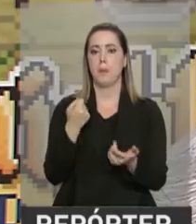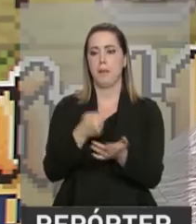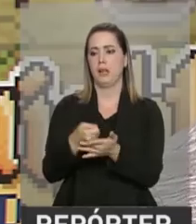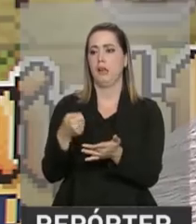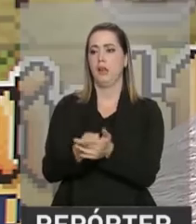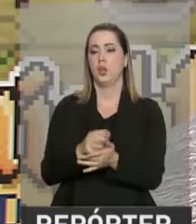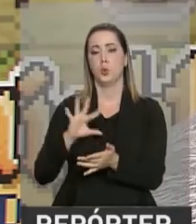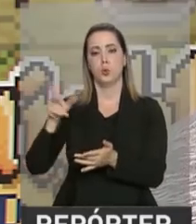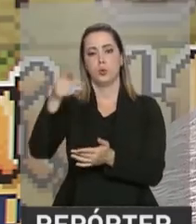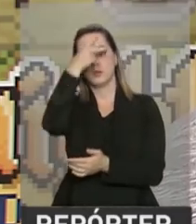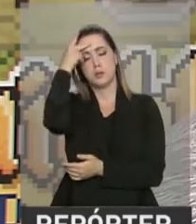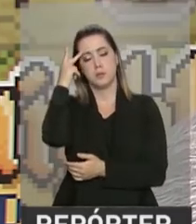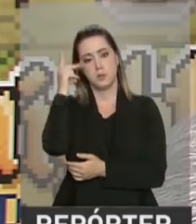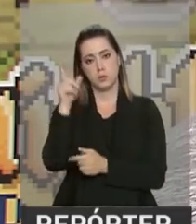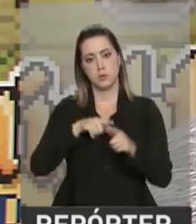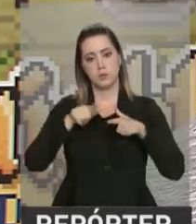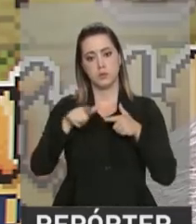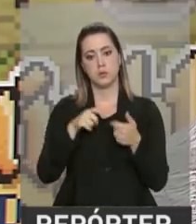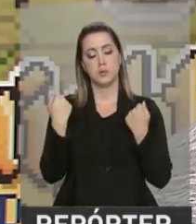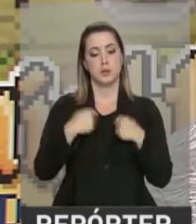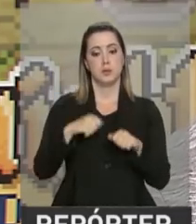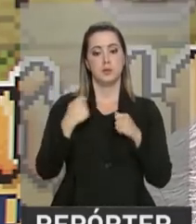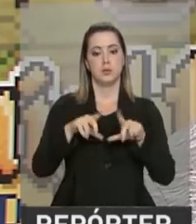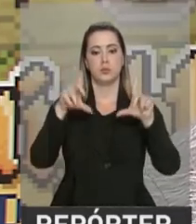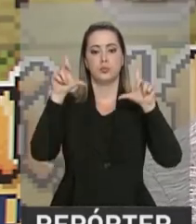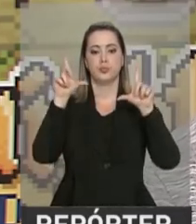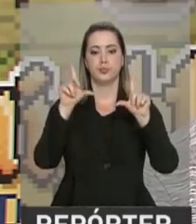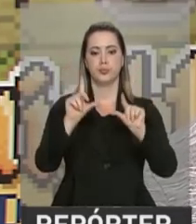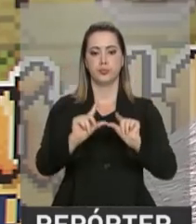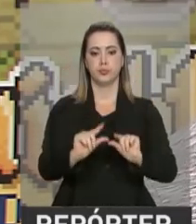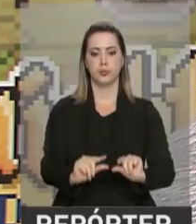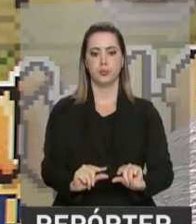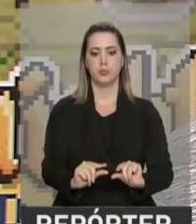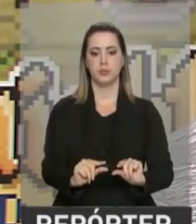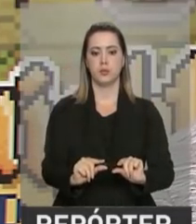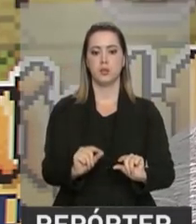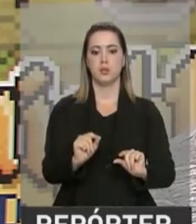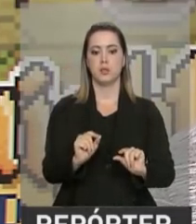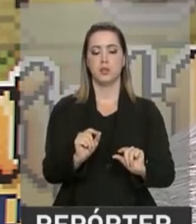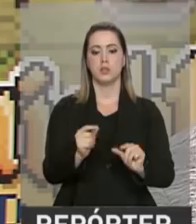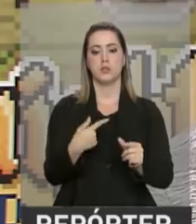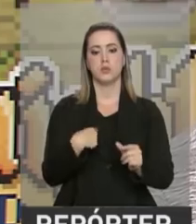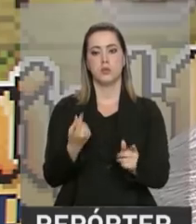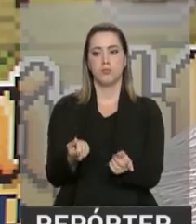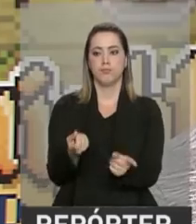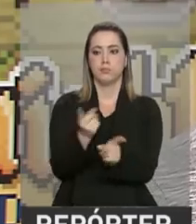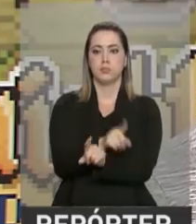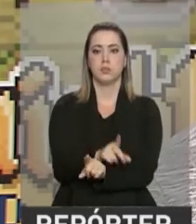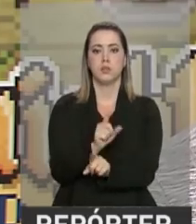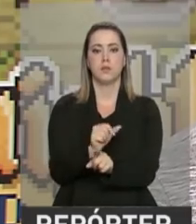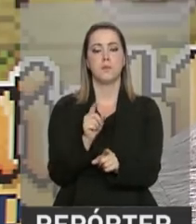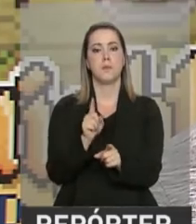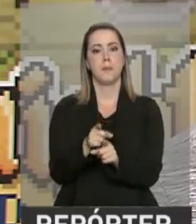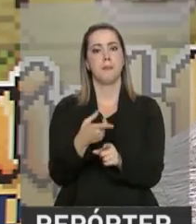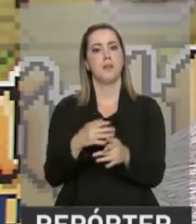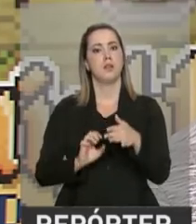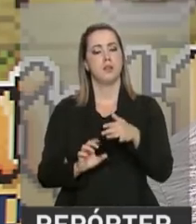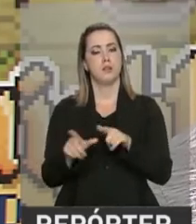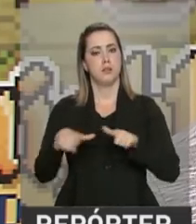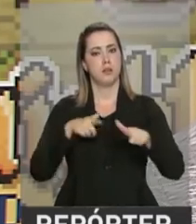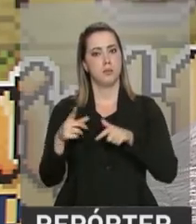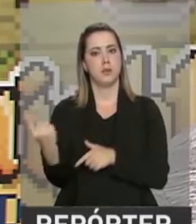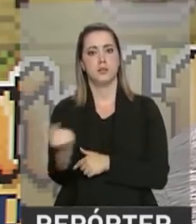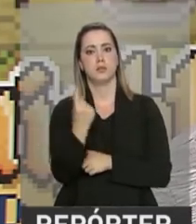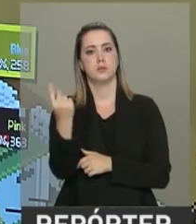nossos funcionários coisas assim então a gente precisou diminuir os custos e acabamos indo para um outro lado né trabalhamos como por conta própria